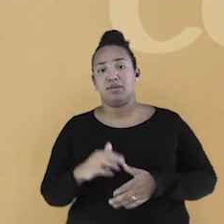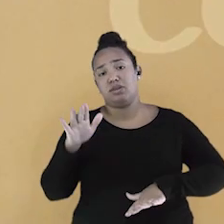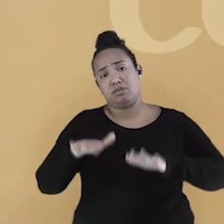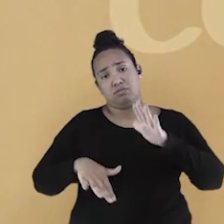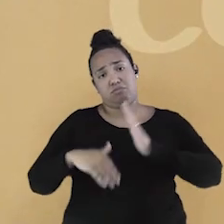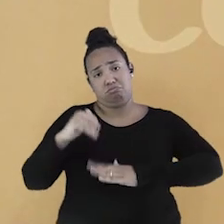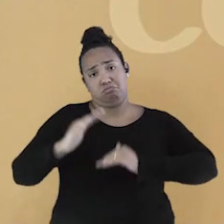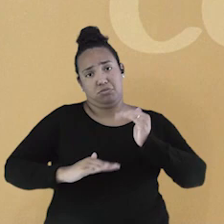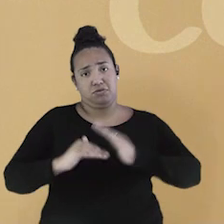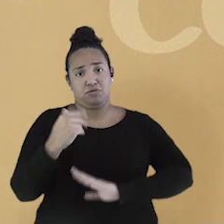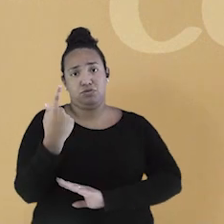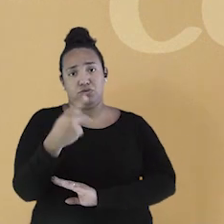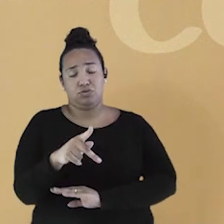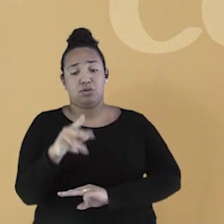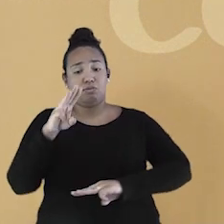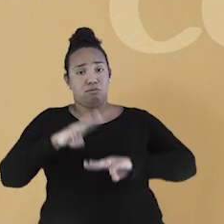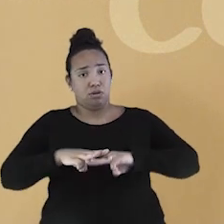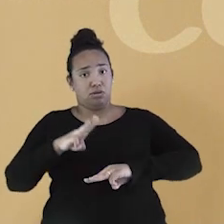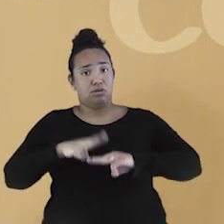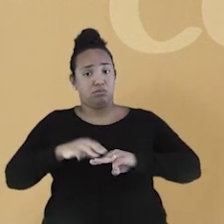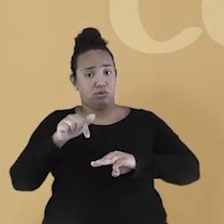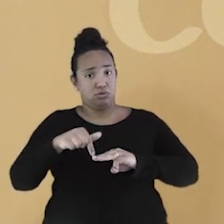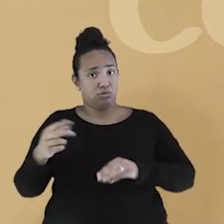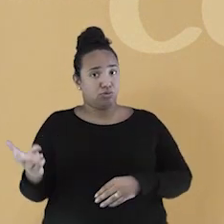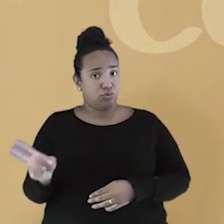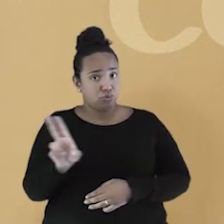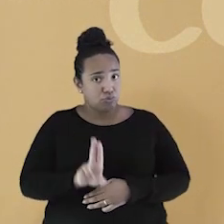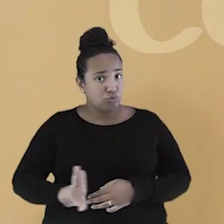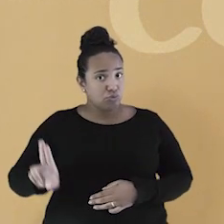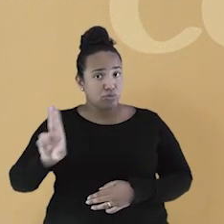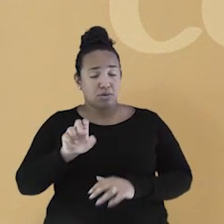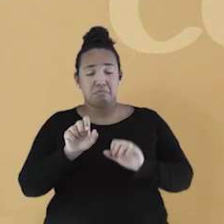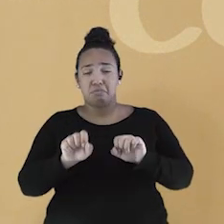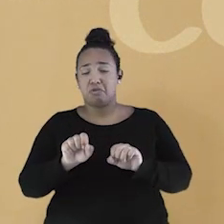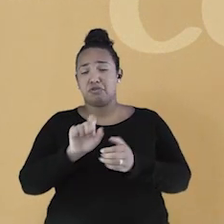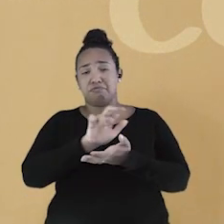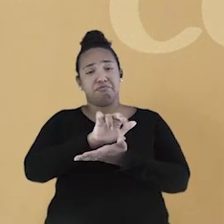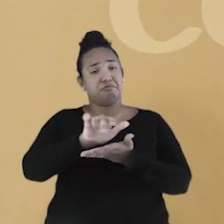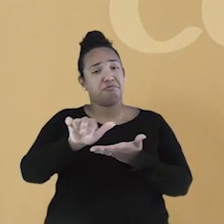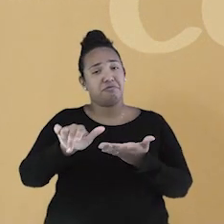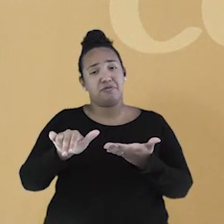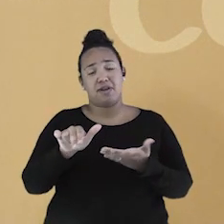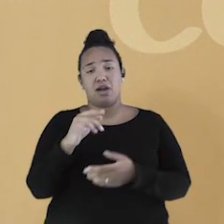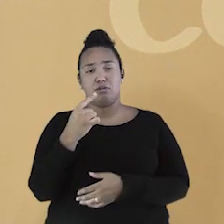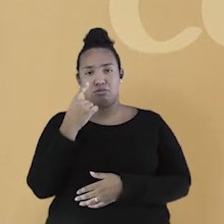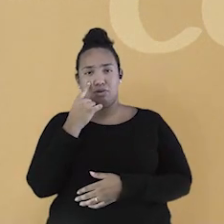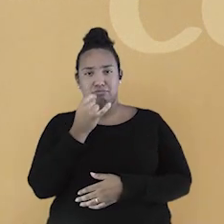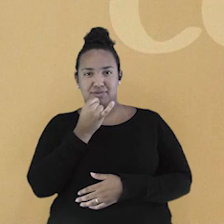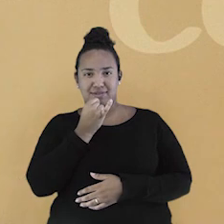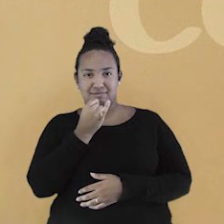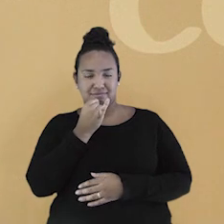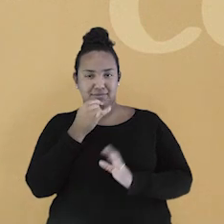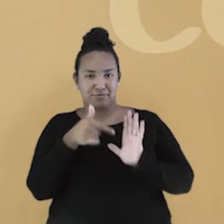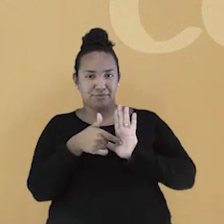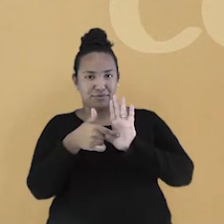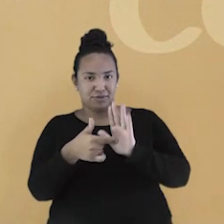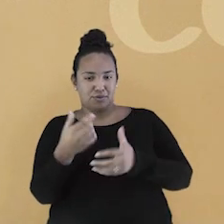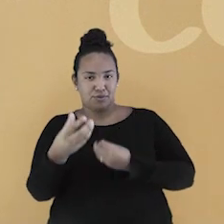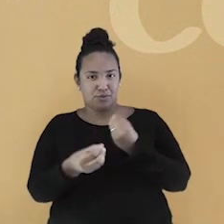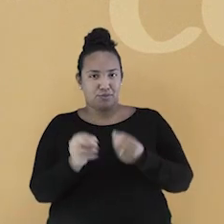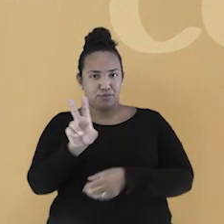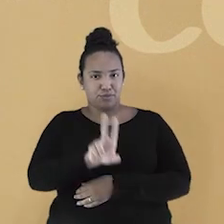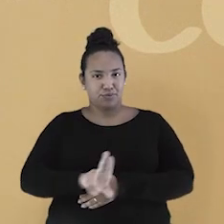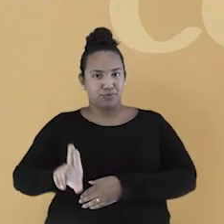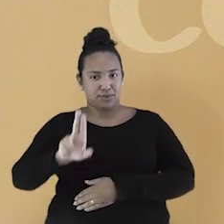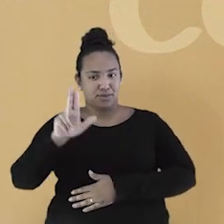seguir, o uso da matemática pode ser o mais variado possível. Vamos citar alguns exemplos do uso da matemática em que usamos os